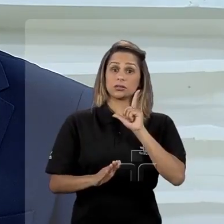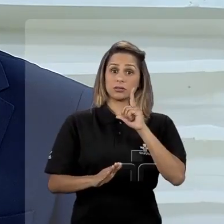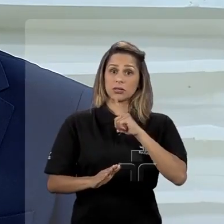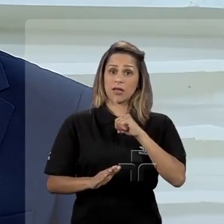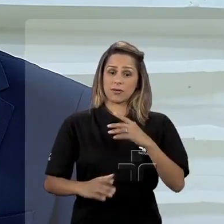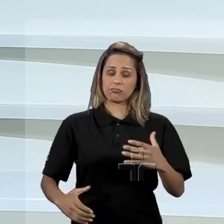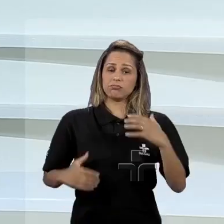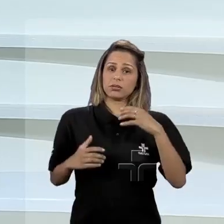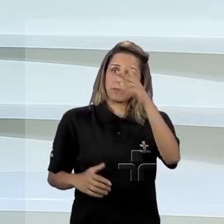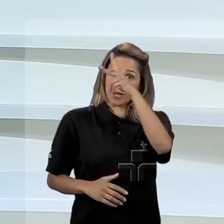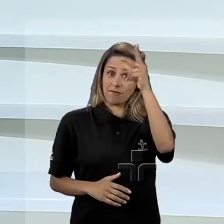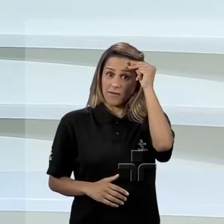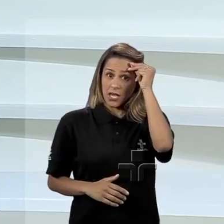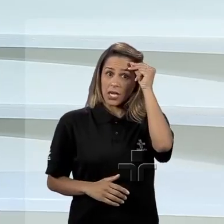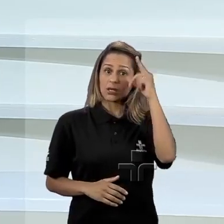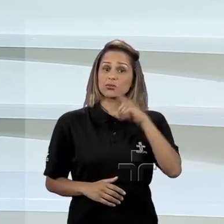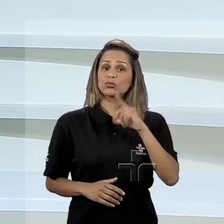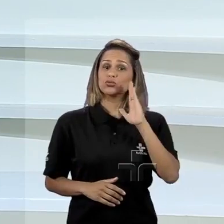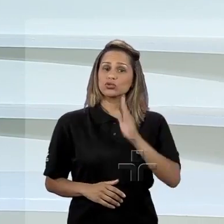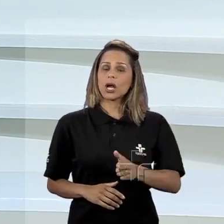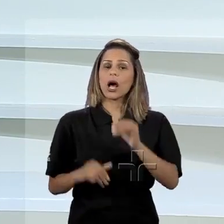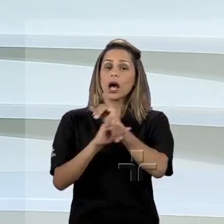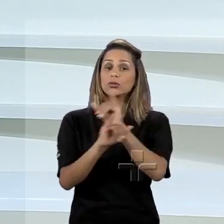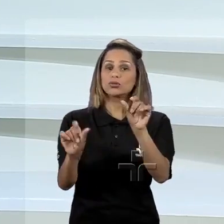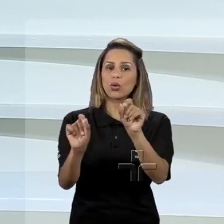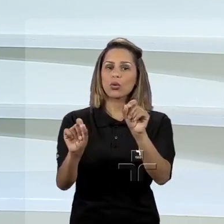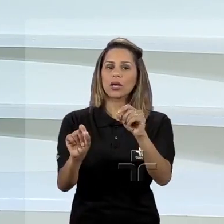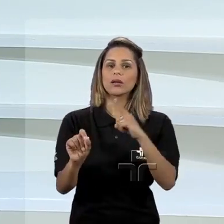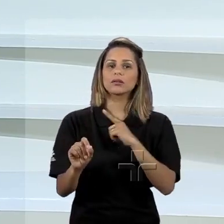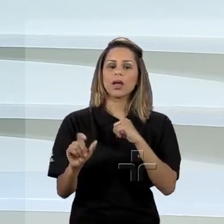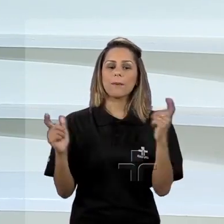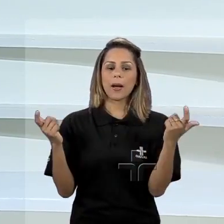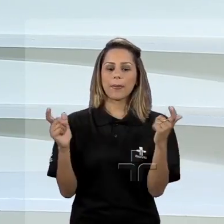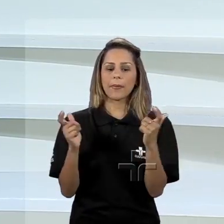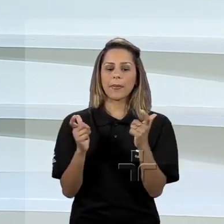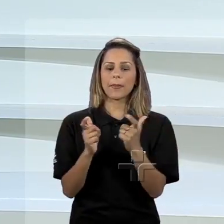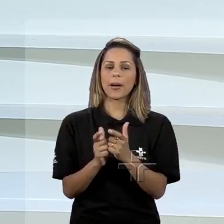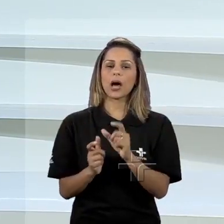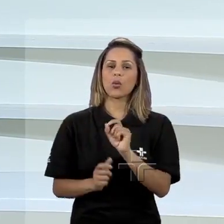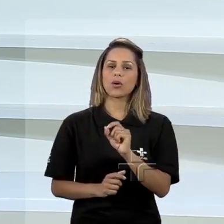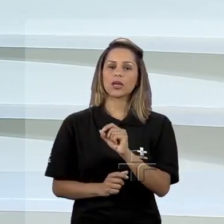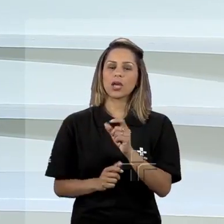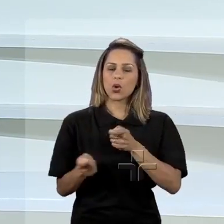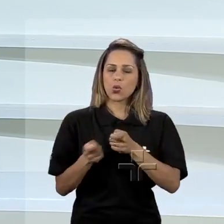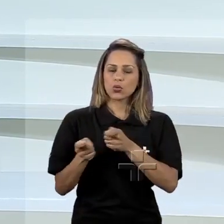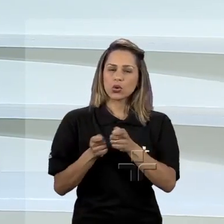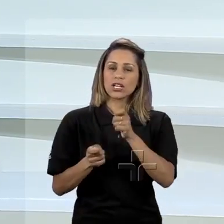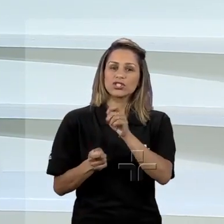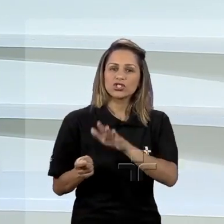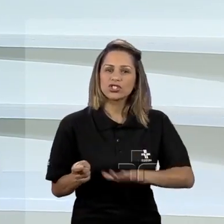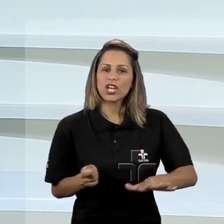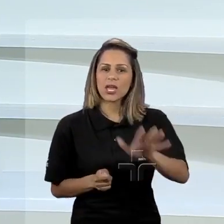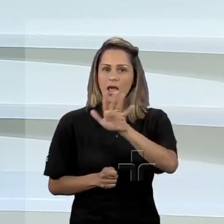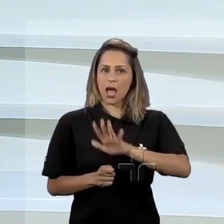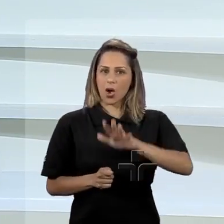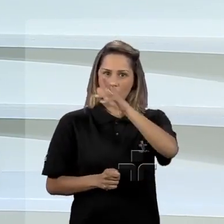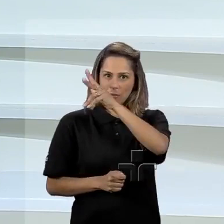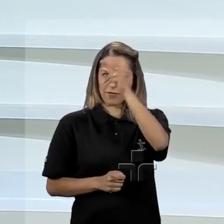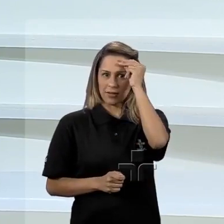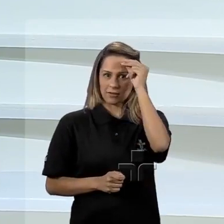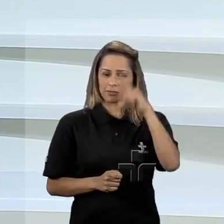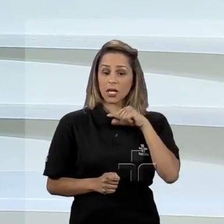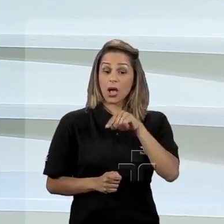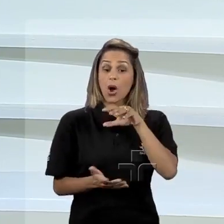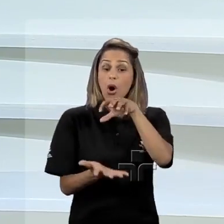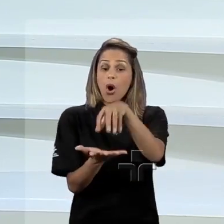eleito, anunciou uma das medidas era o esvaziamento da Controladoria Geral do município, que foi o órgão criado na gestão anterior justamente